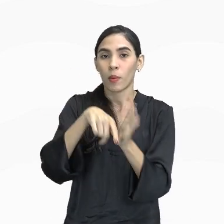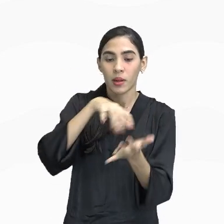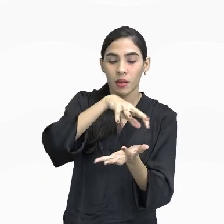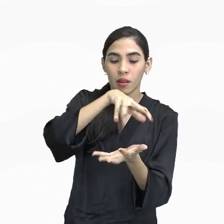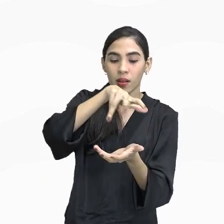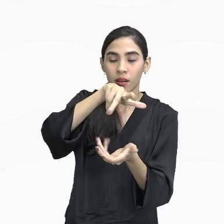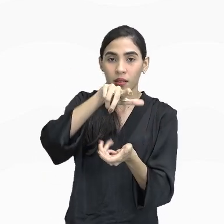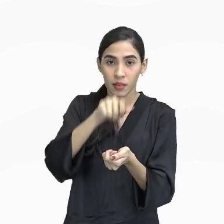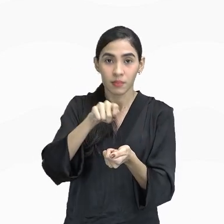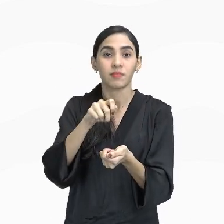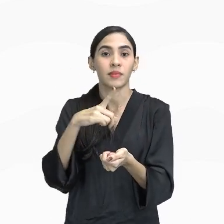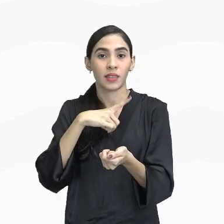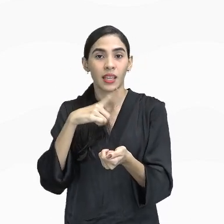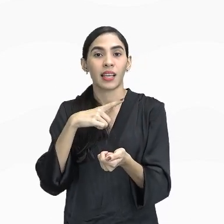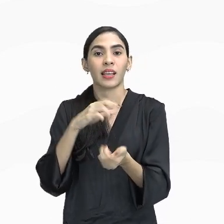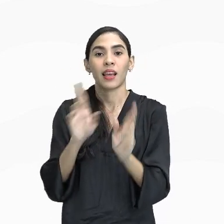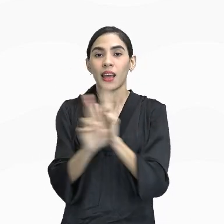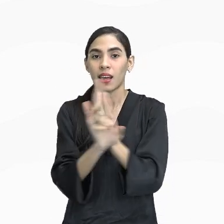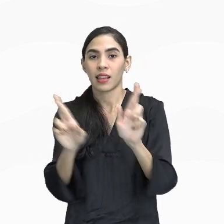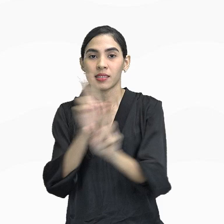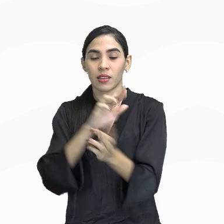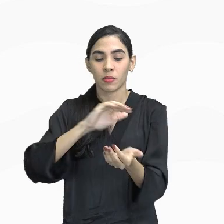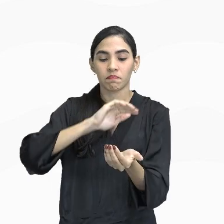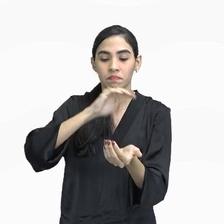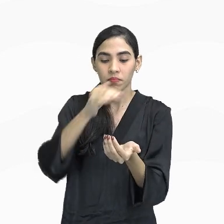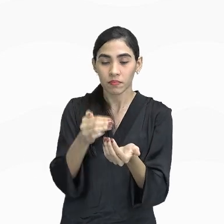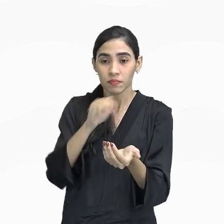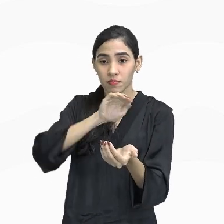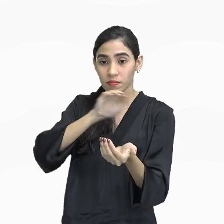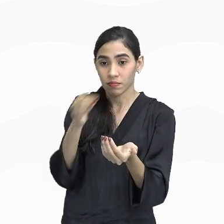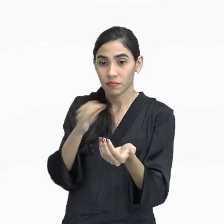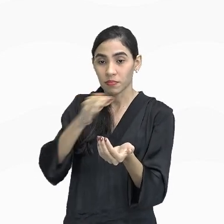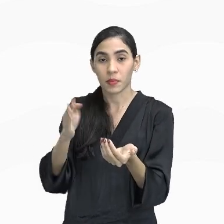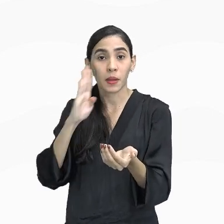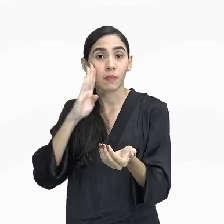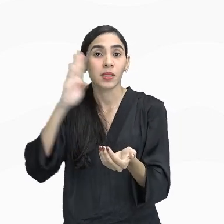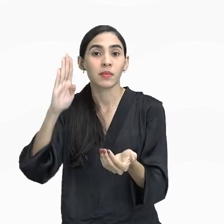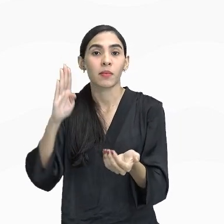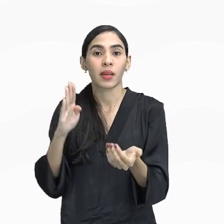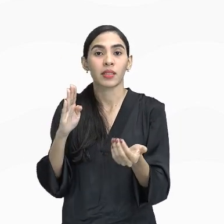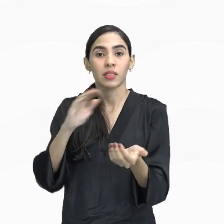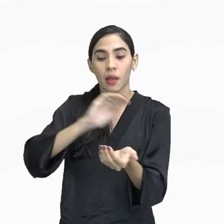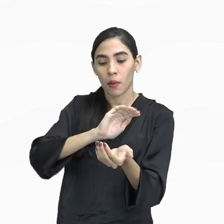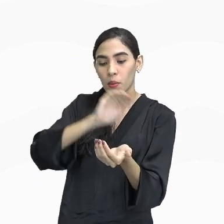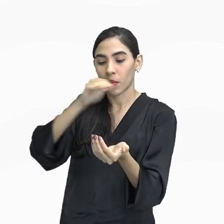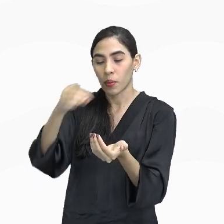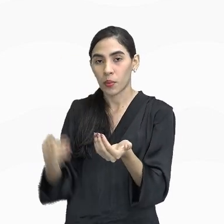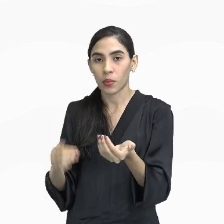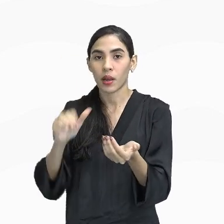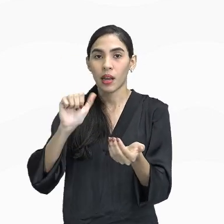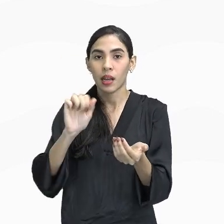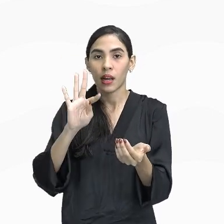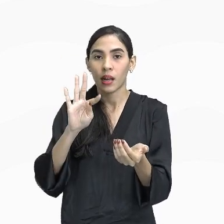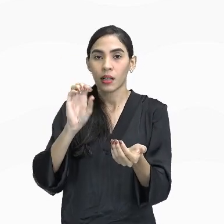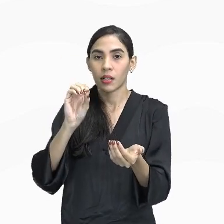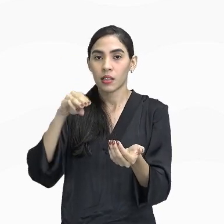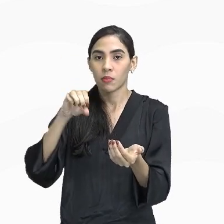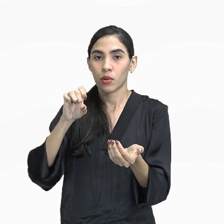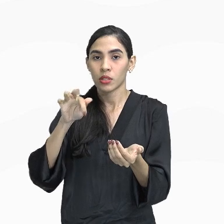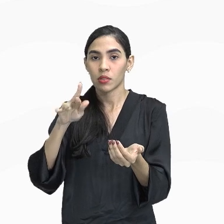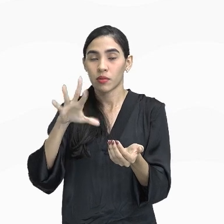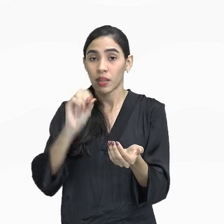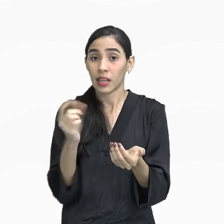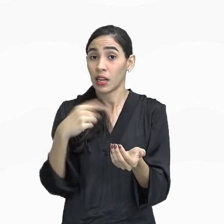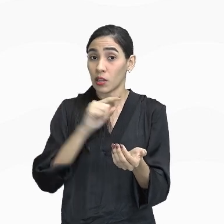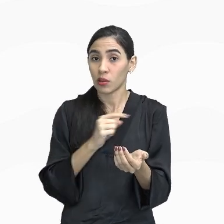falei, estão relacionadas com as camadas desse planeta, inclusive aquela camada de ar que é a atmosfera. E como a gente está falando ali